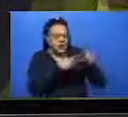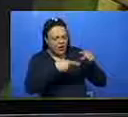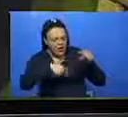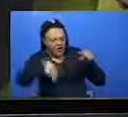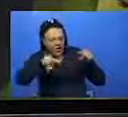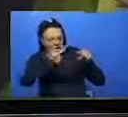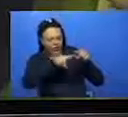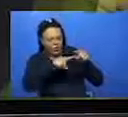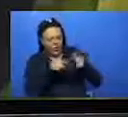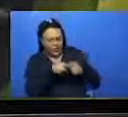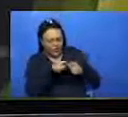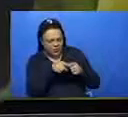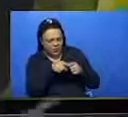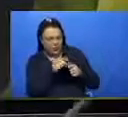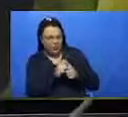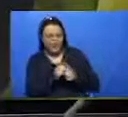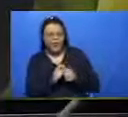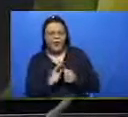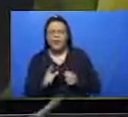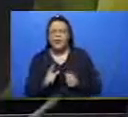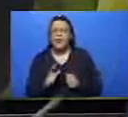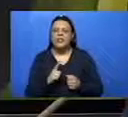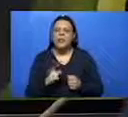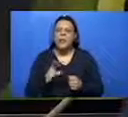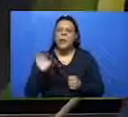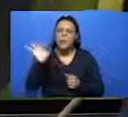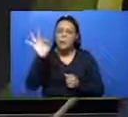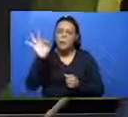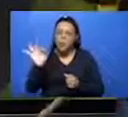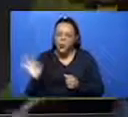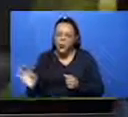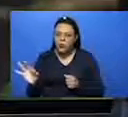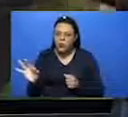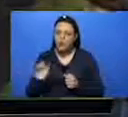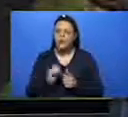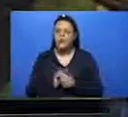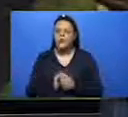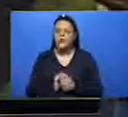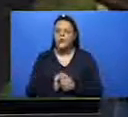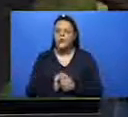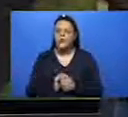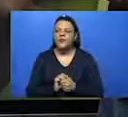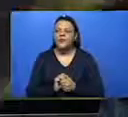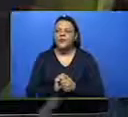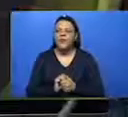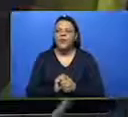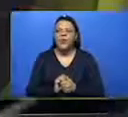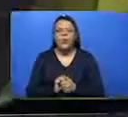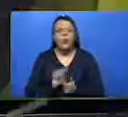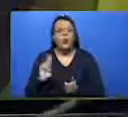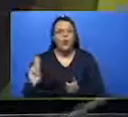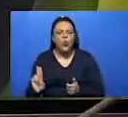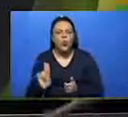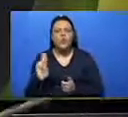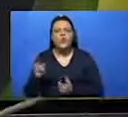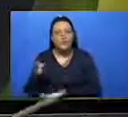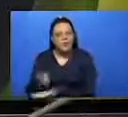são com porcentagem. Talvez todos que vocês viram até hoje usam porcentagem,